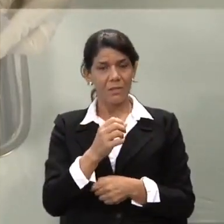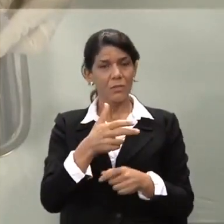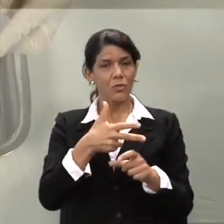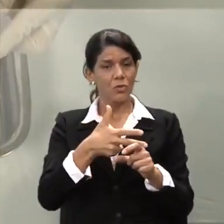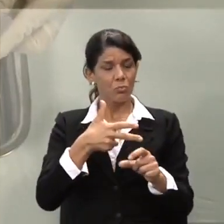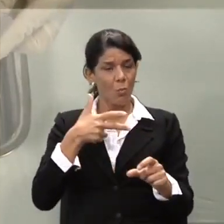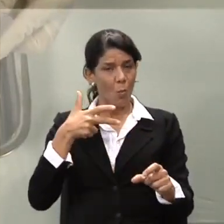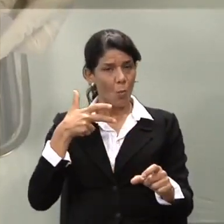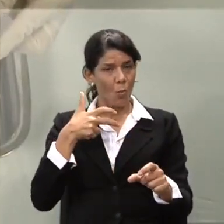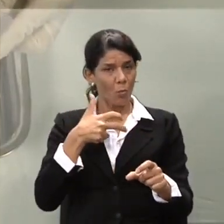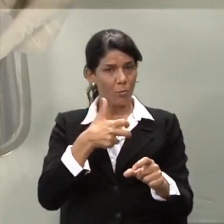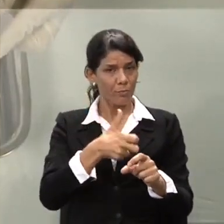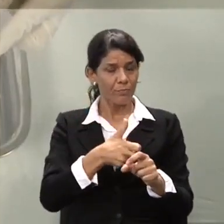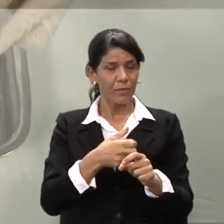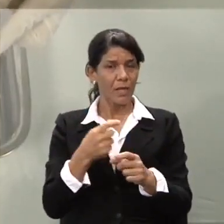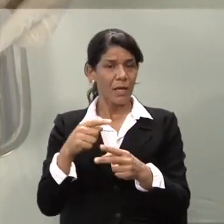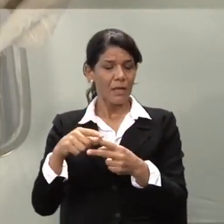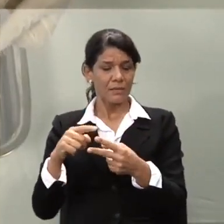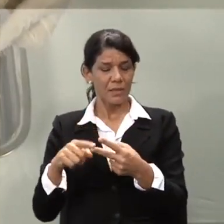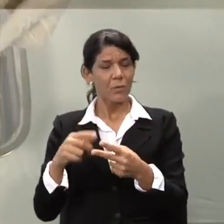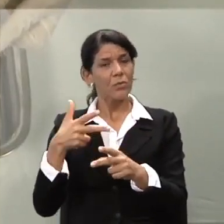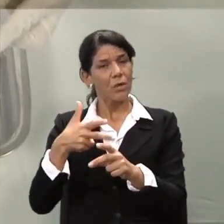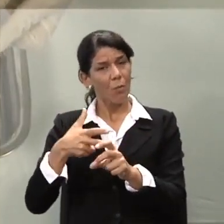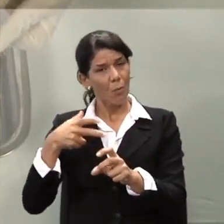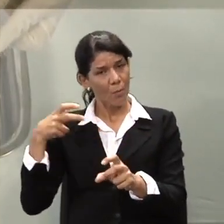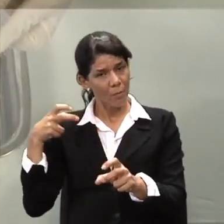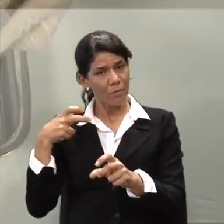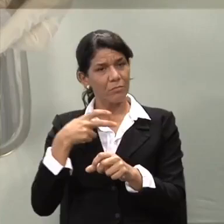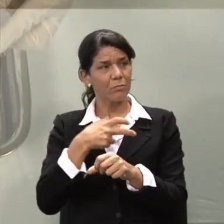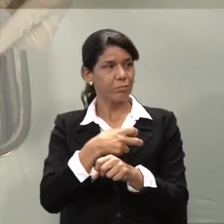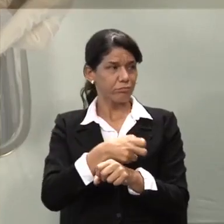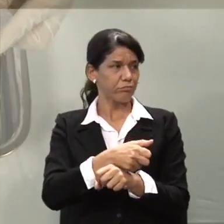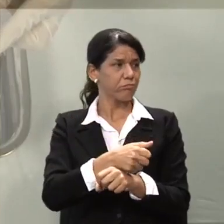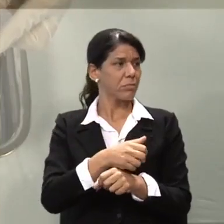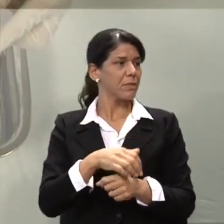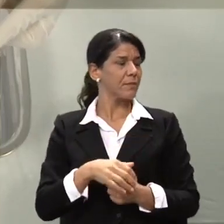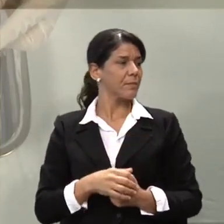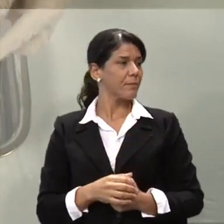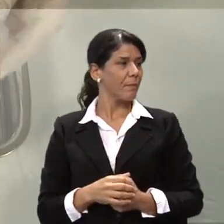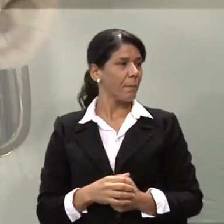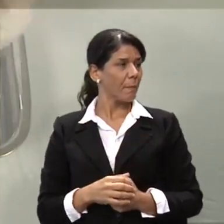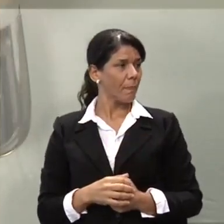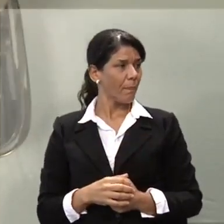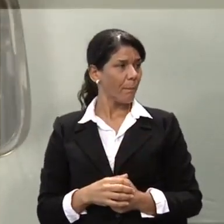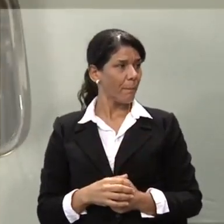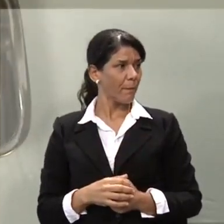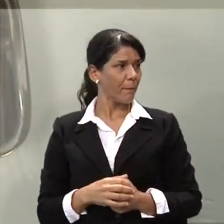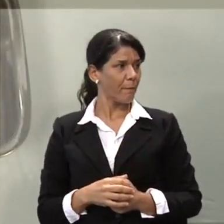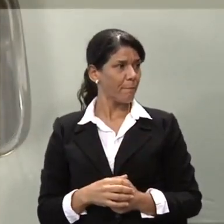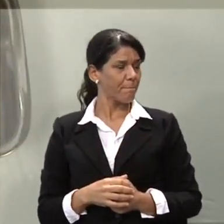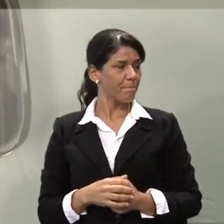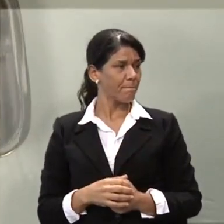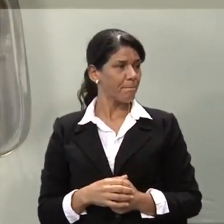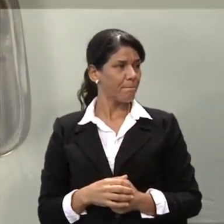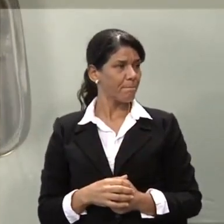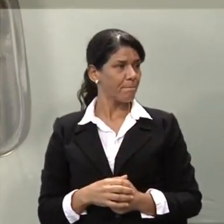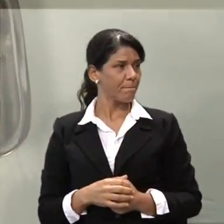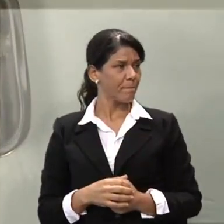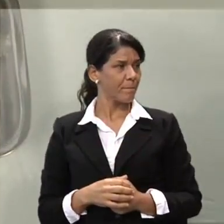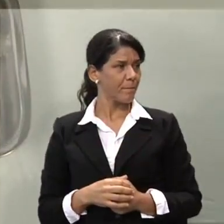a segunda ampola de glicose da concentração de 50%,